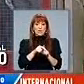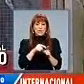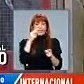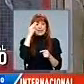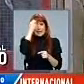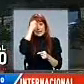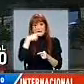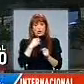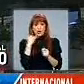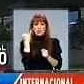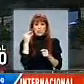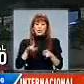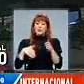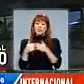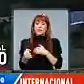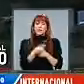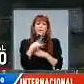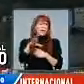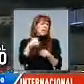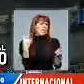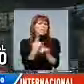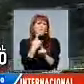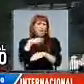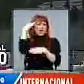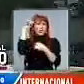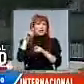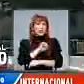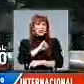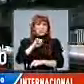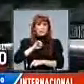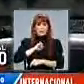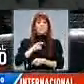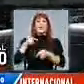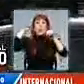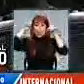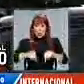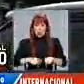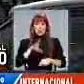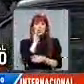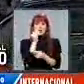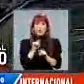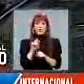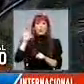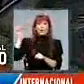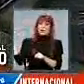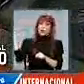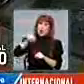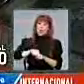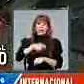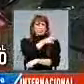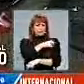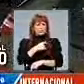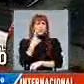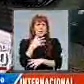instituição, consta a passagem de dezenas de docentes polacos. E ainda hoje, os alunos daquele país representam uma